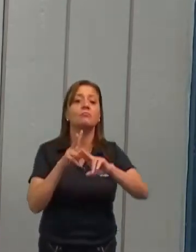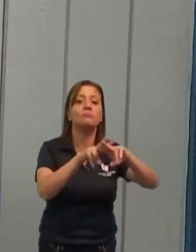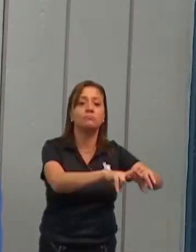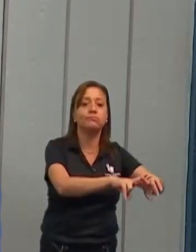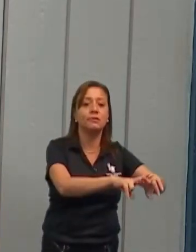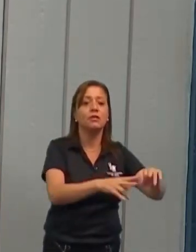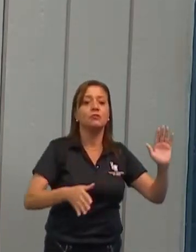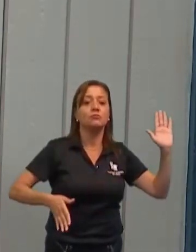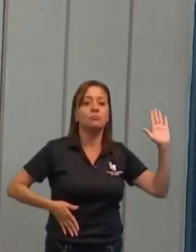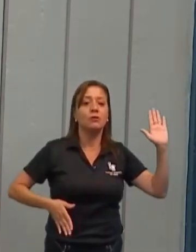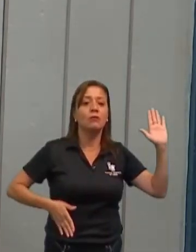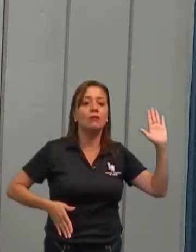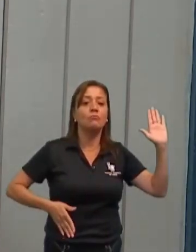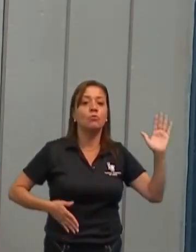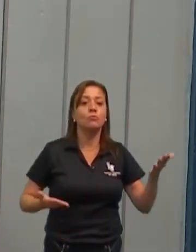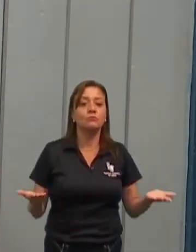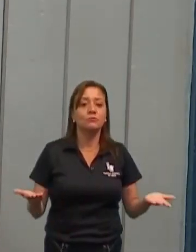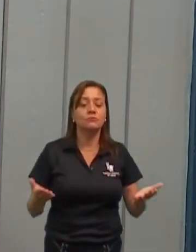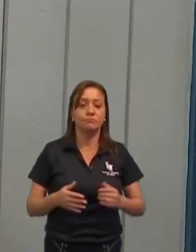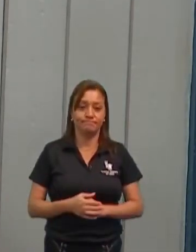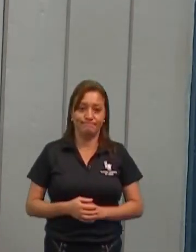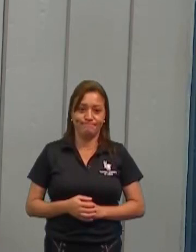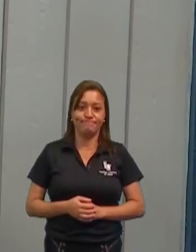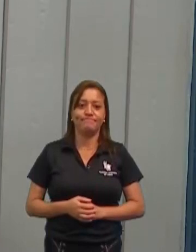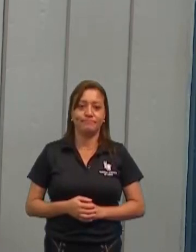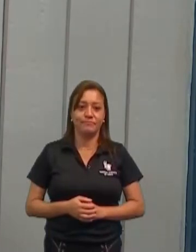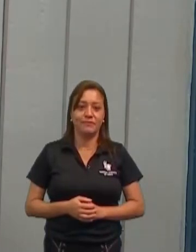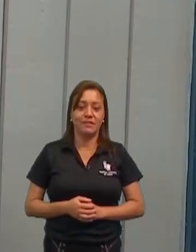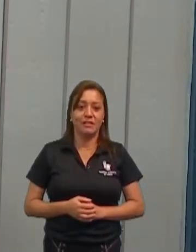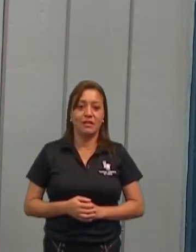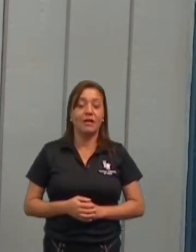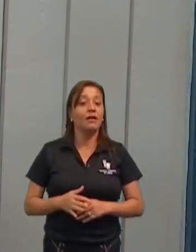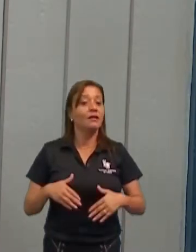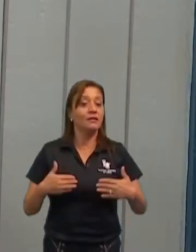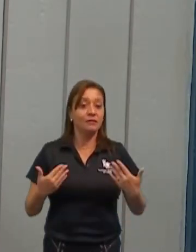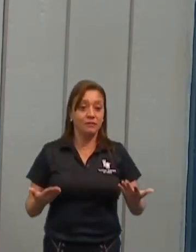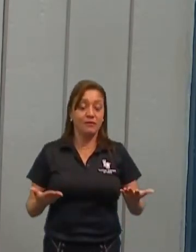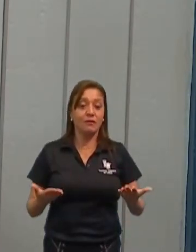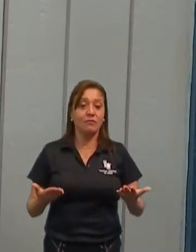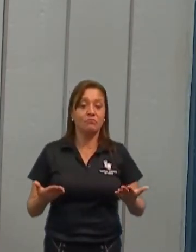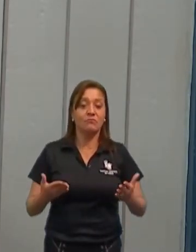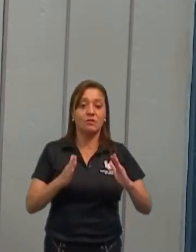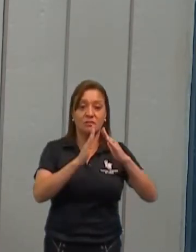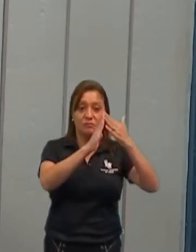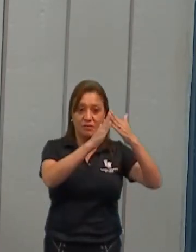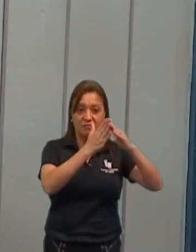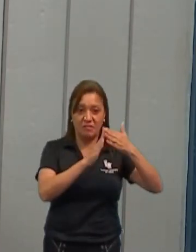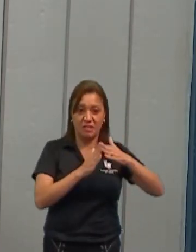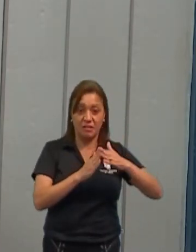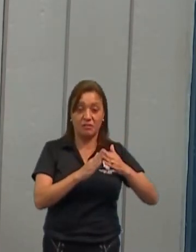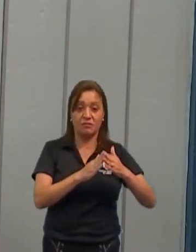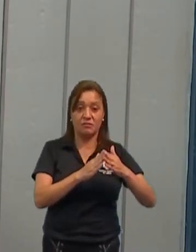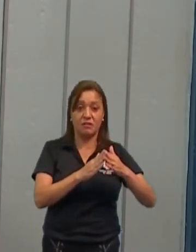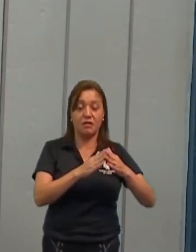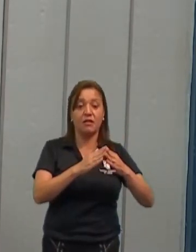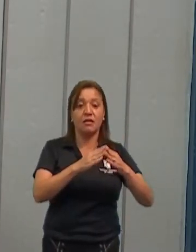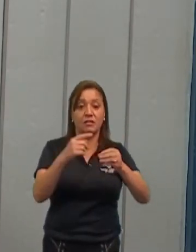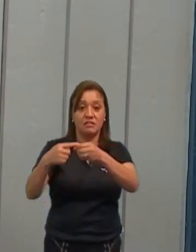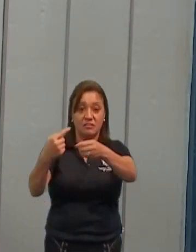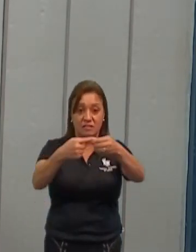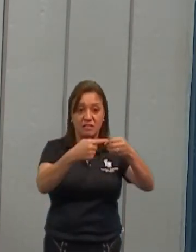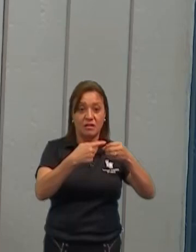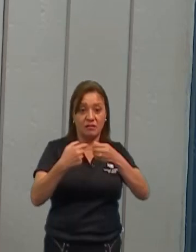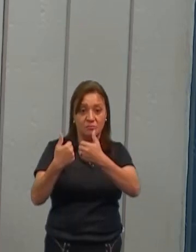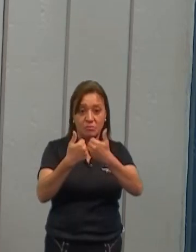que foram apreendidos na mão de pessoas que não tinham registro, que são os vagabundos dos morros aí, né? Os maiores números de apreensão de